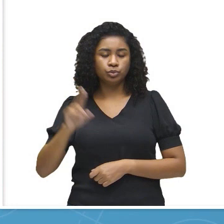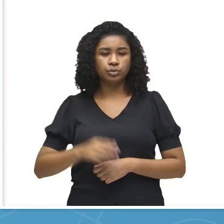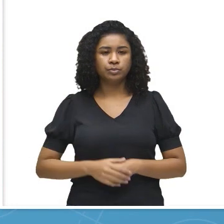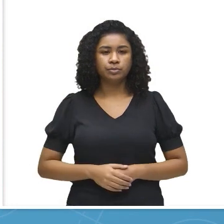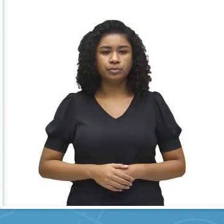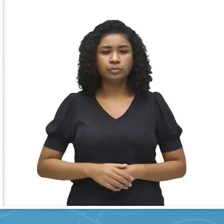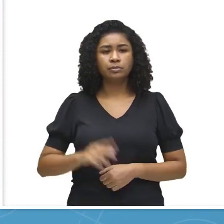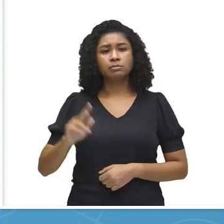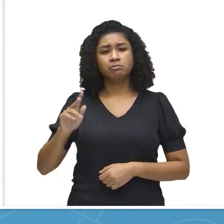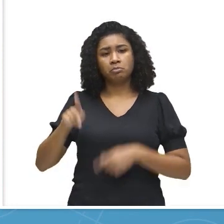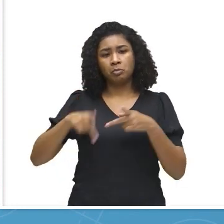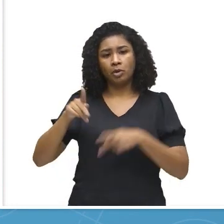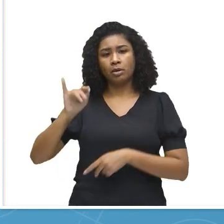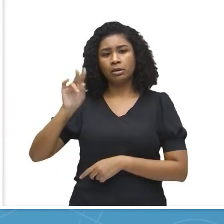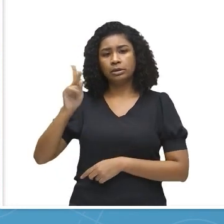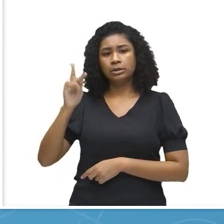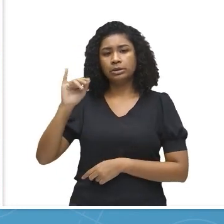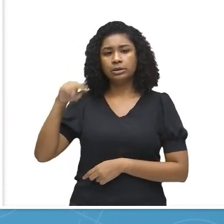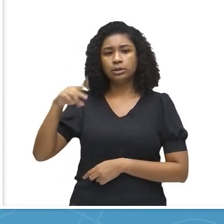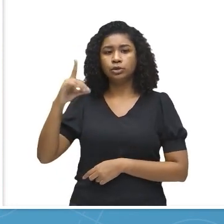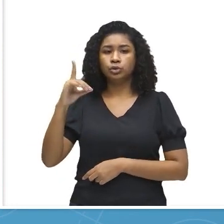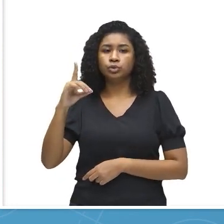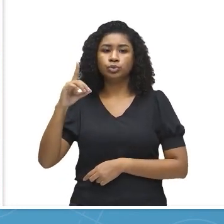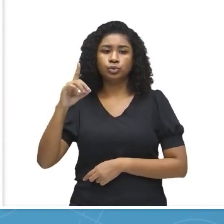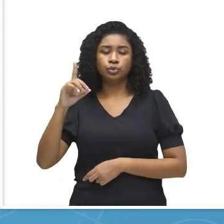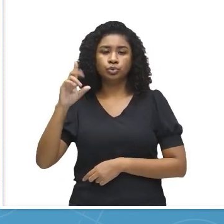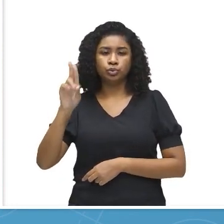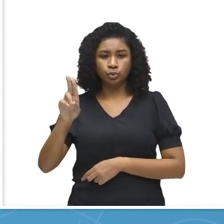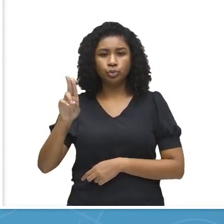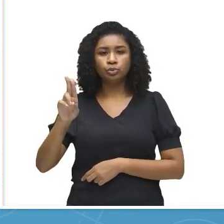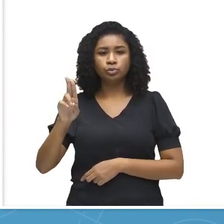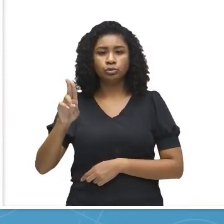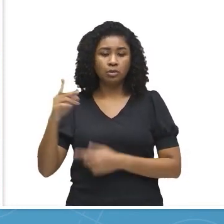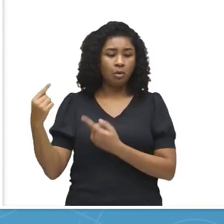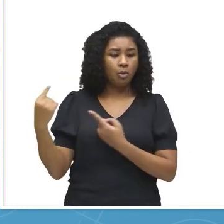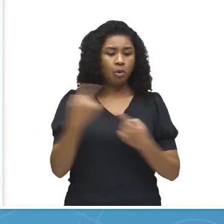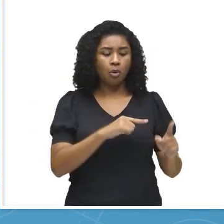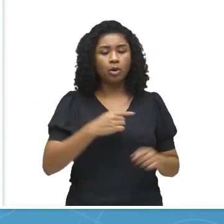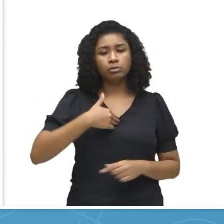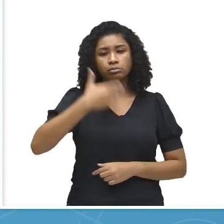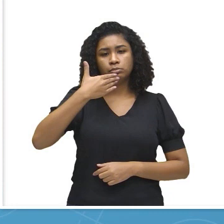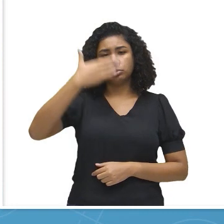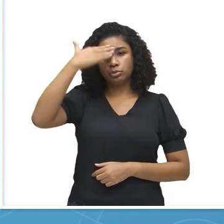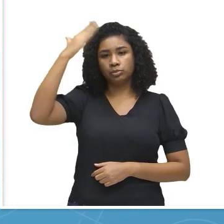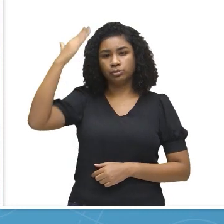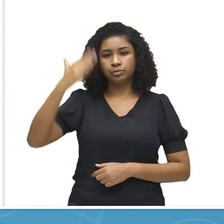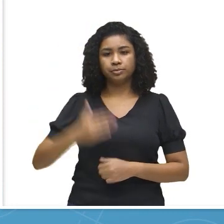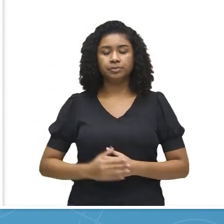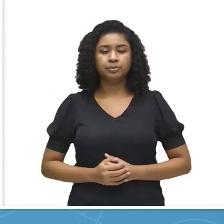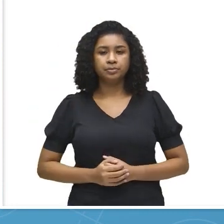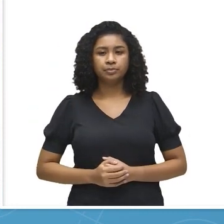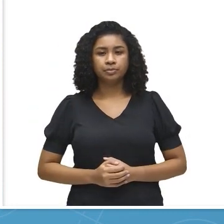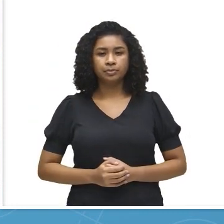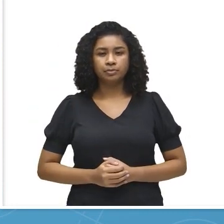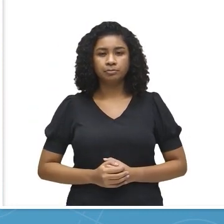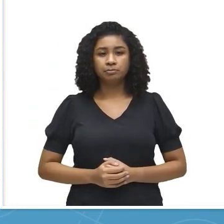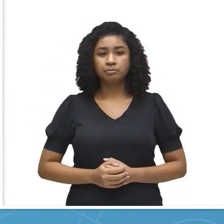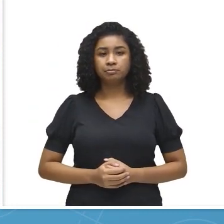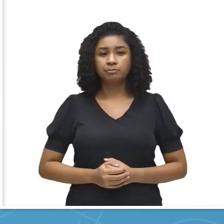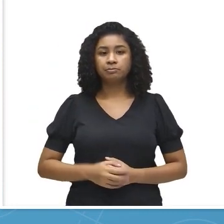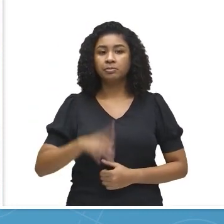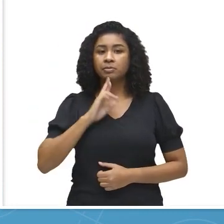hindus que se rebelavam contra muçulmanos que defendiam interesses ingleses. Vamos lá, gente, para o gabarito, ver qual é a resposta